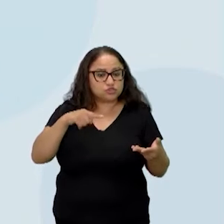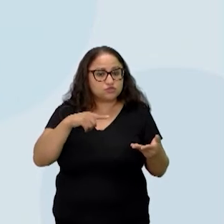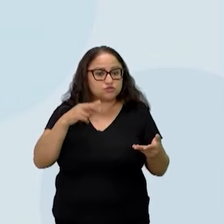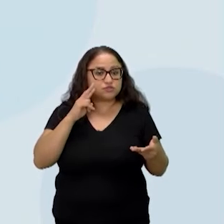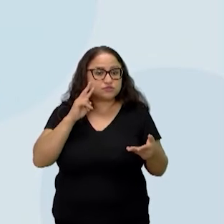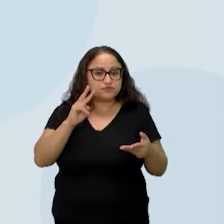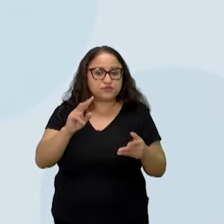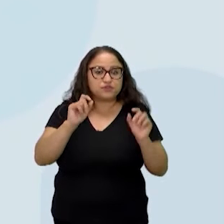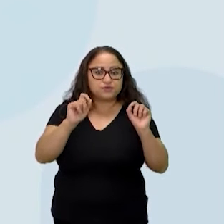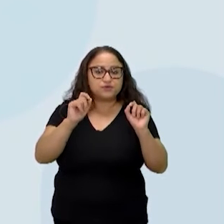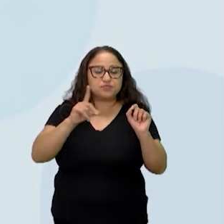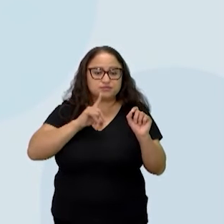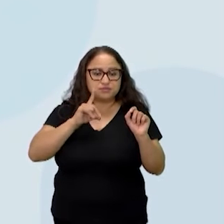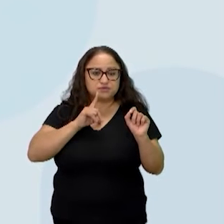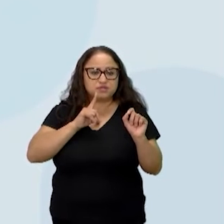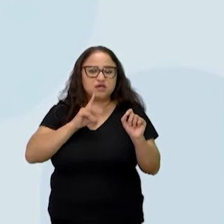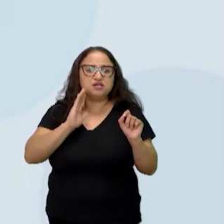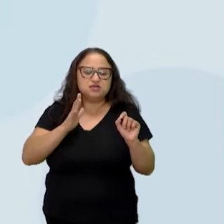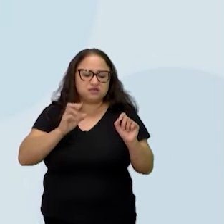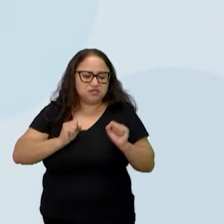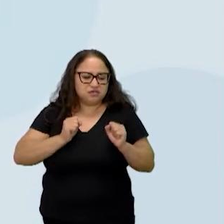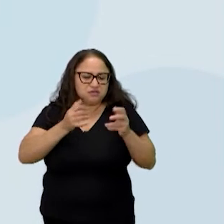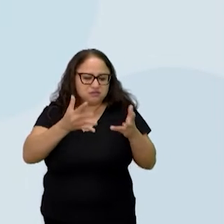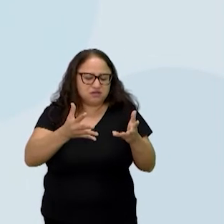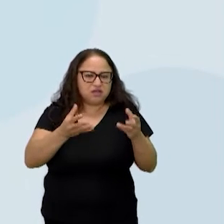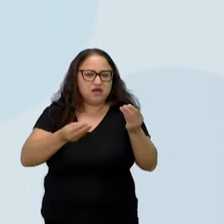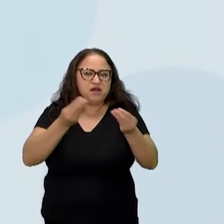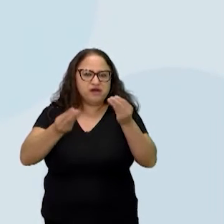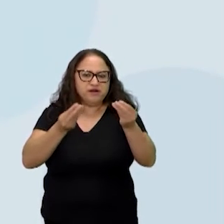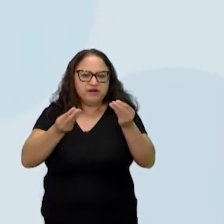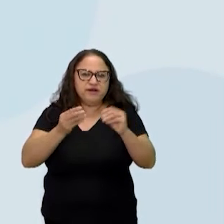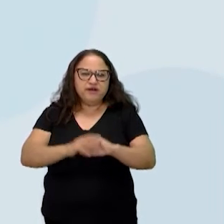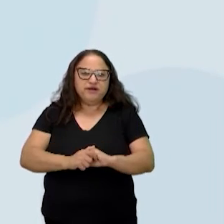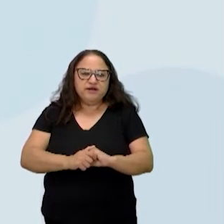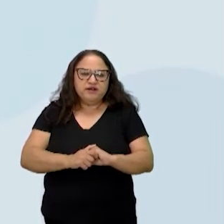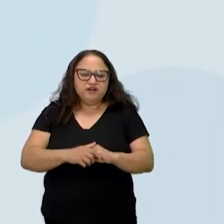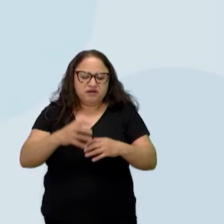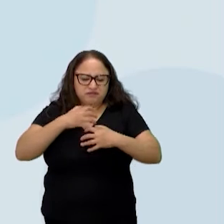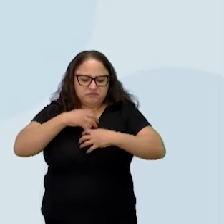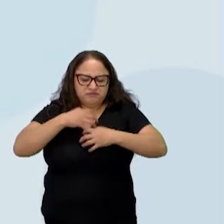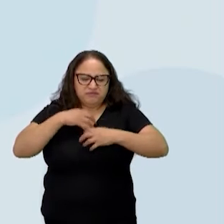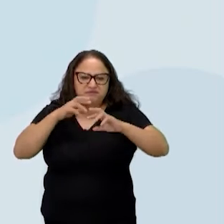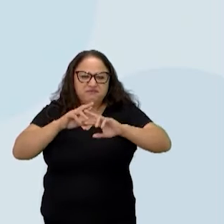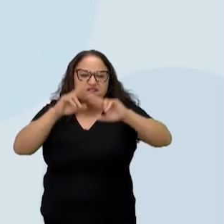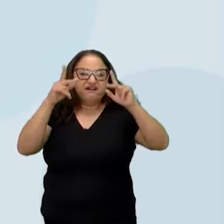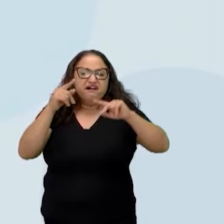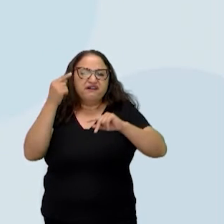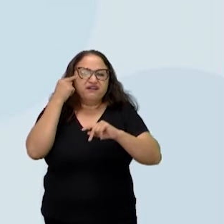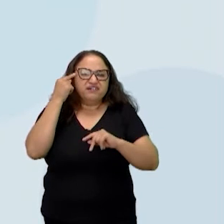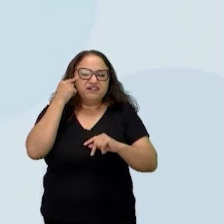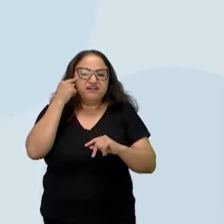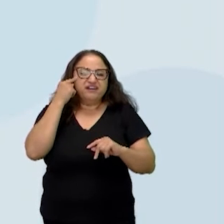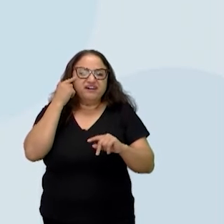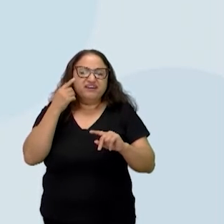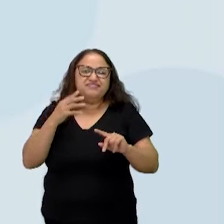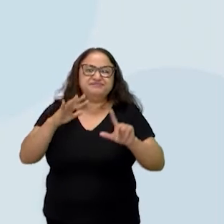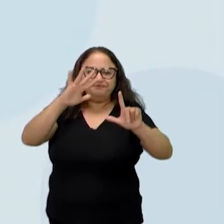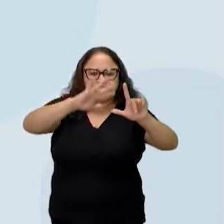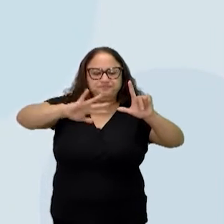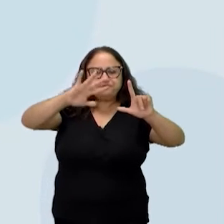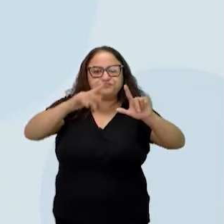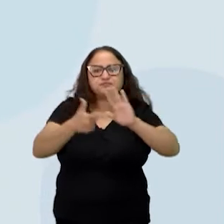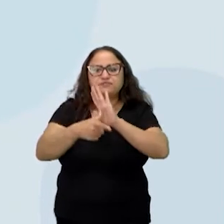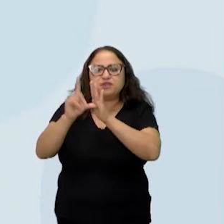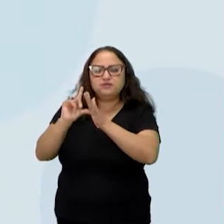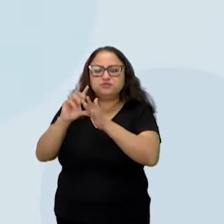as intervenções artísticas, né, e as performances como, né, novas formas de se fazer e pensar em artes visuais. Antes nós